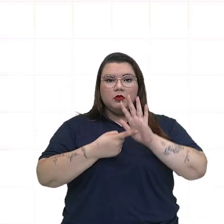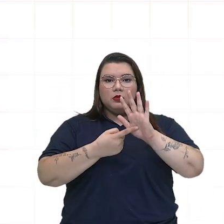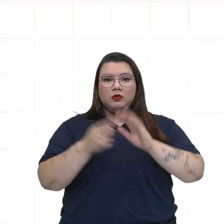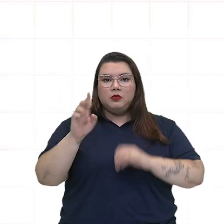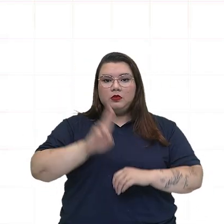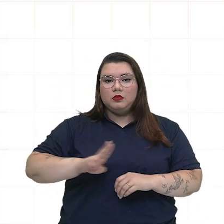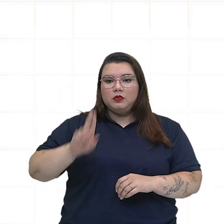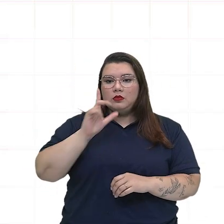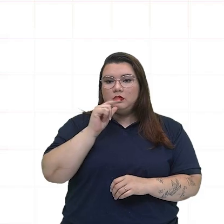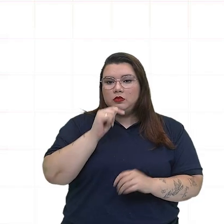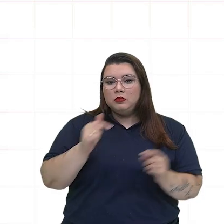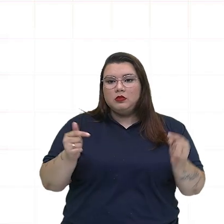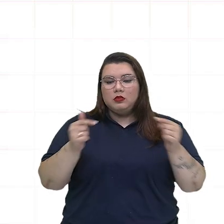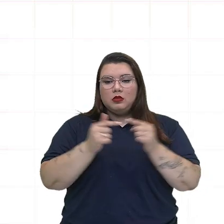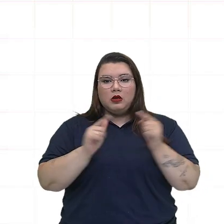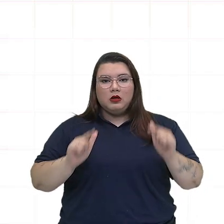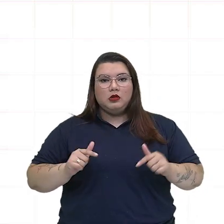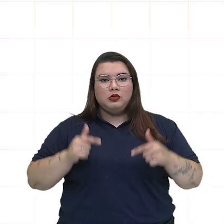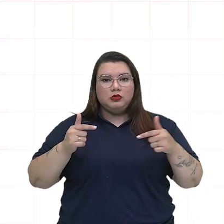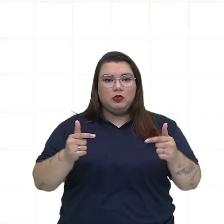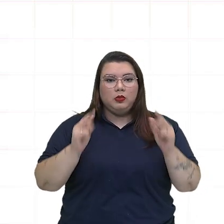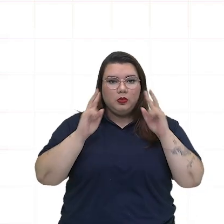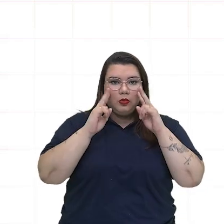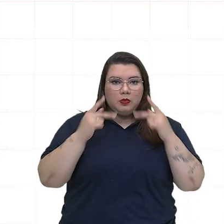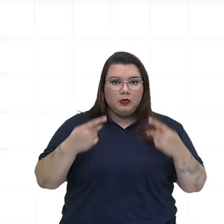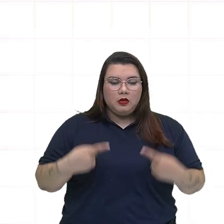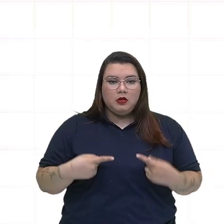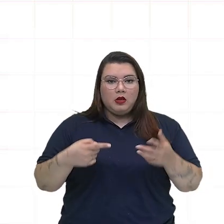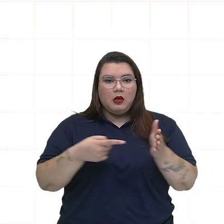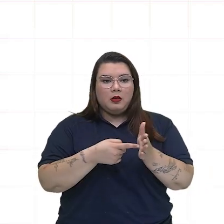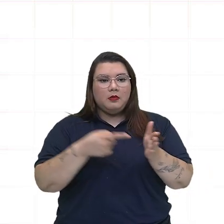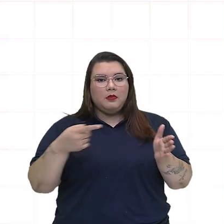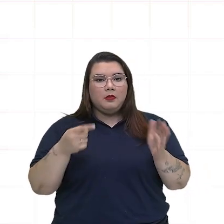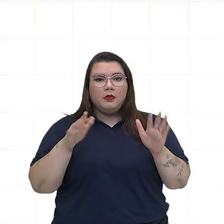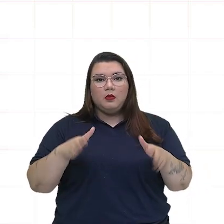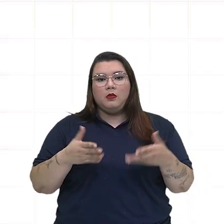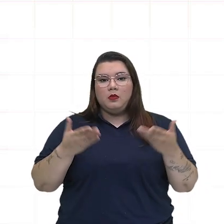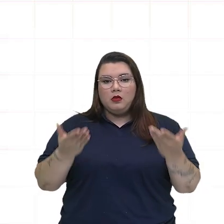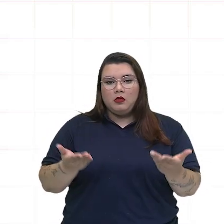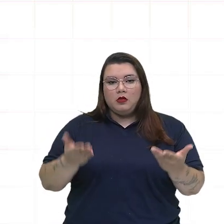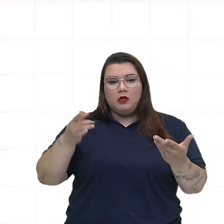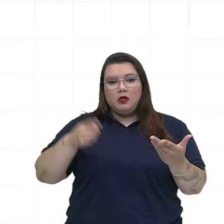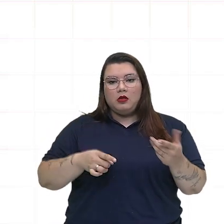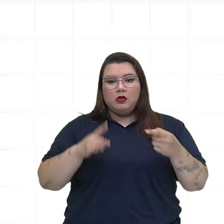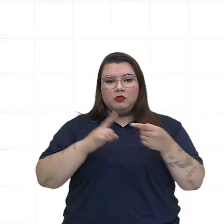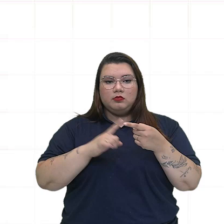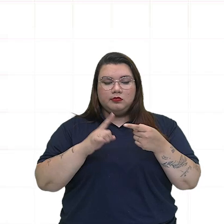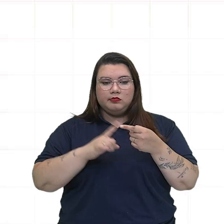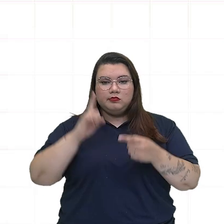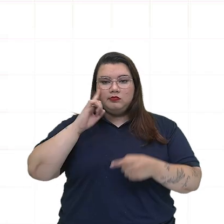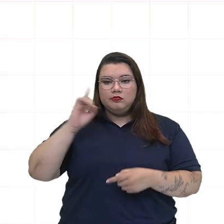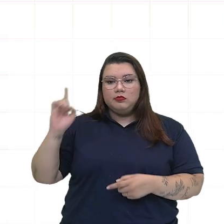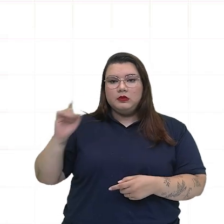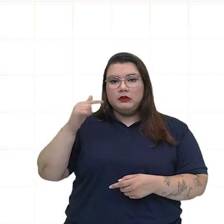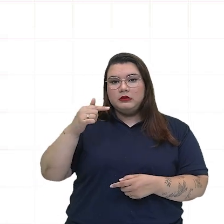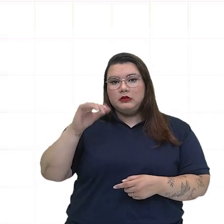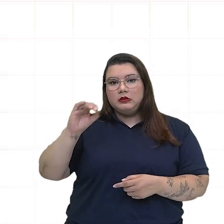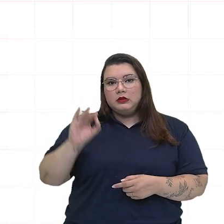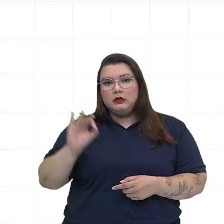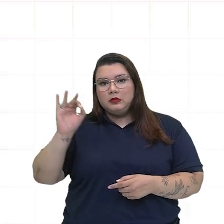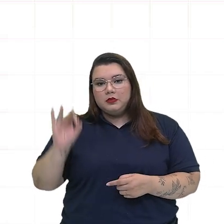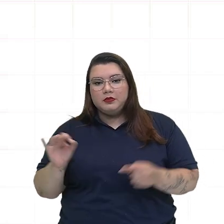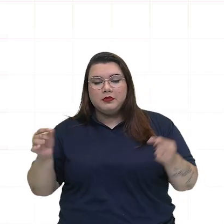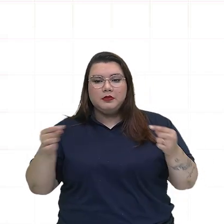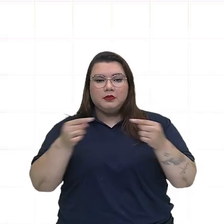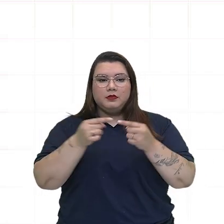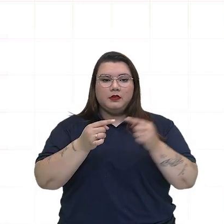da água por atividades humanas. E a primeira delas vai ser aí a de agropecuária, com